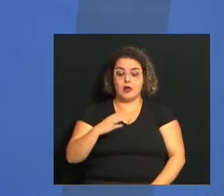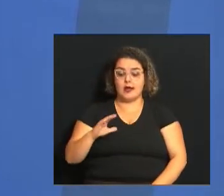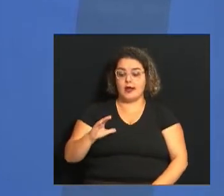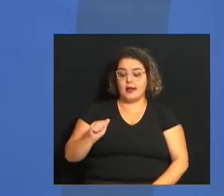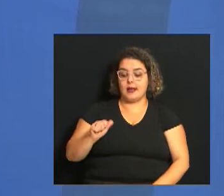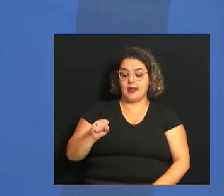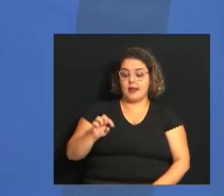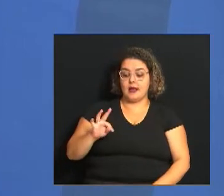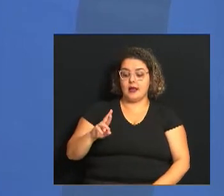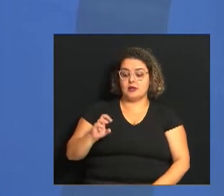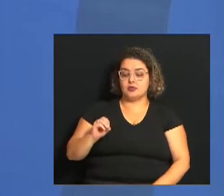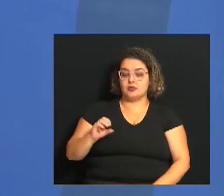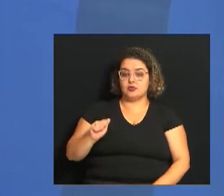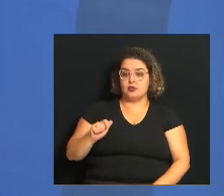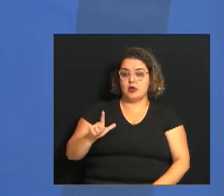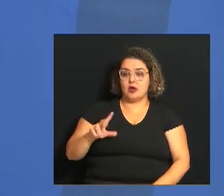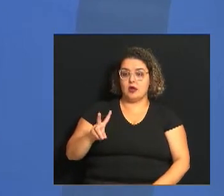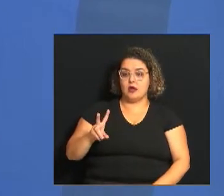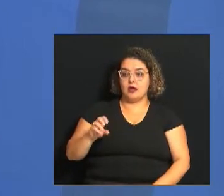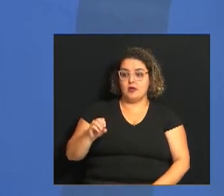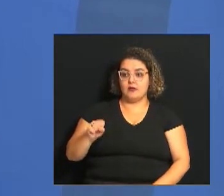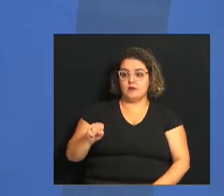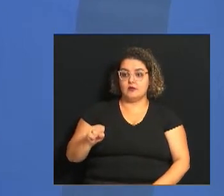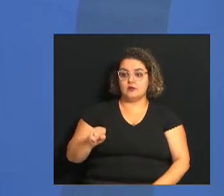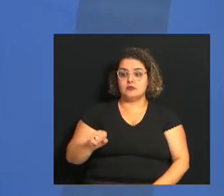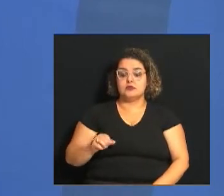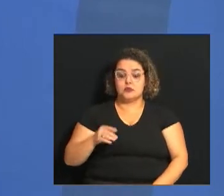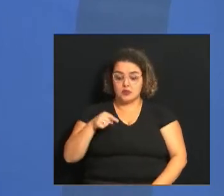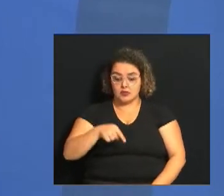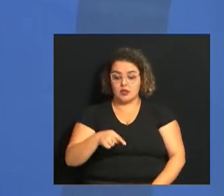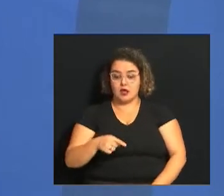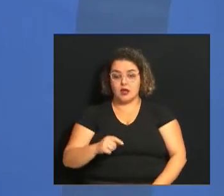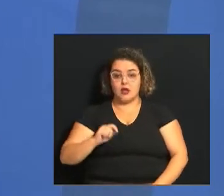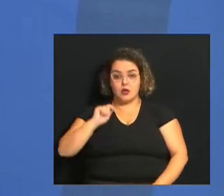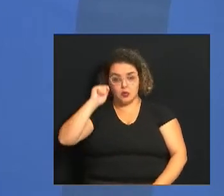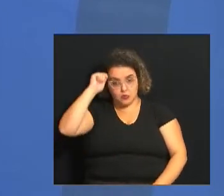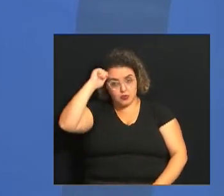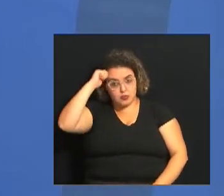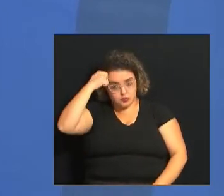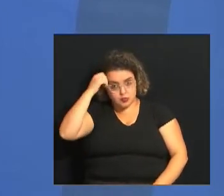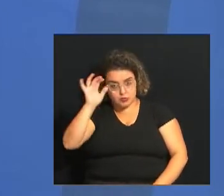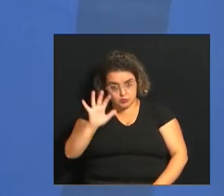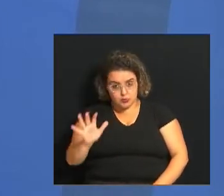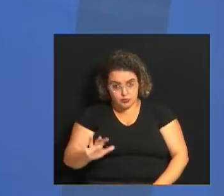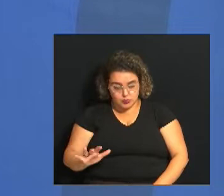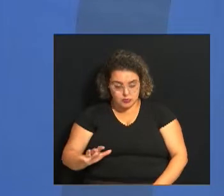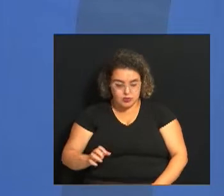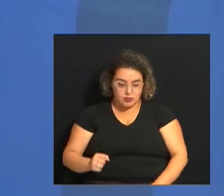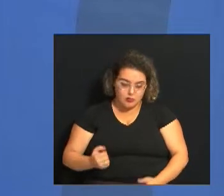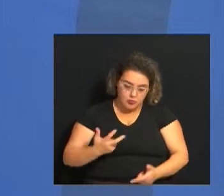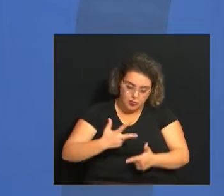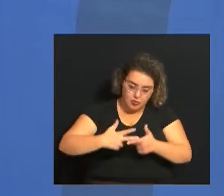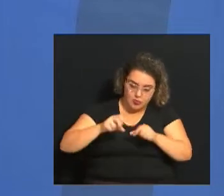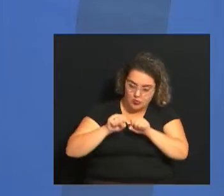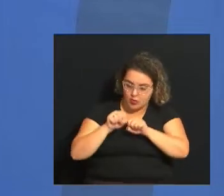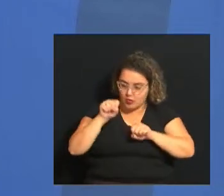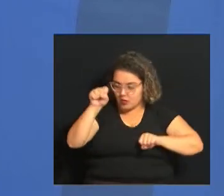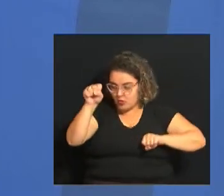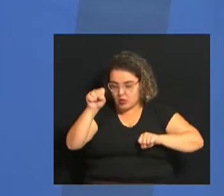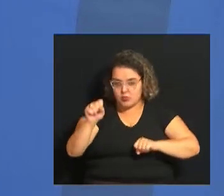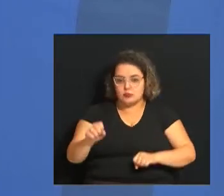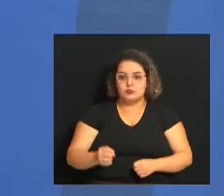ele é precursor ao colocar os negros como heróis das suas obras. Vado interpreta